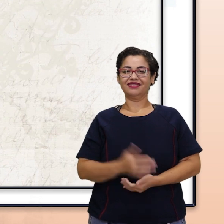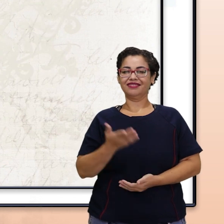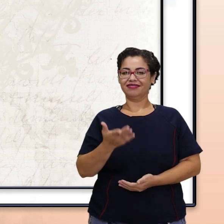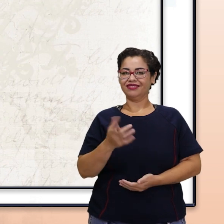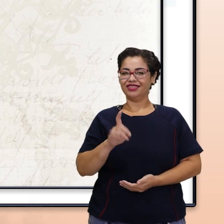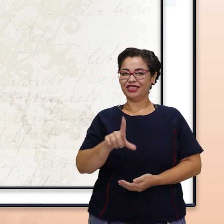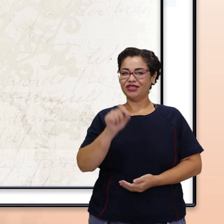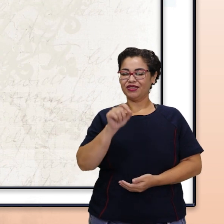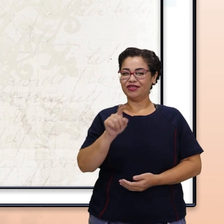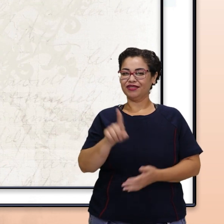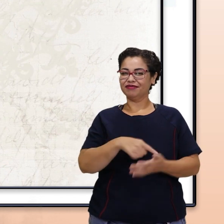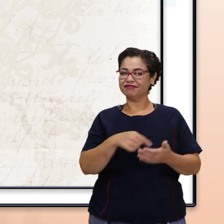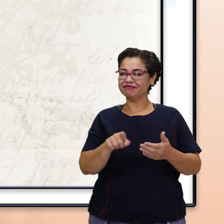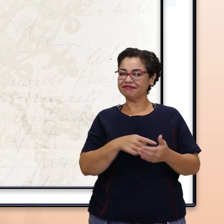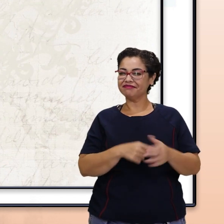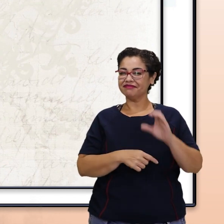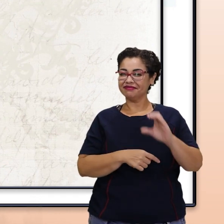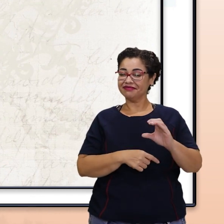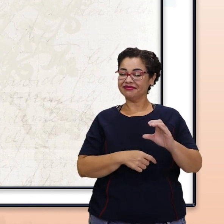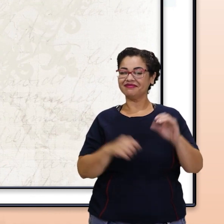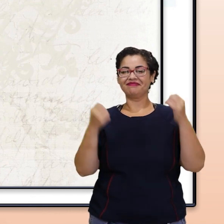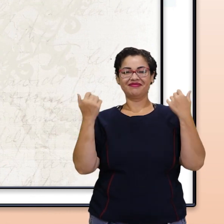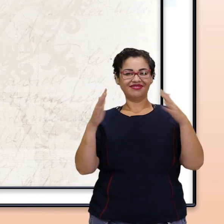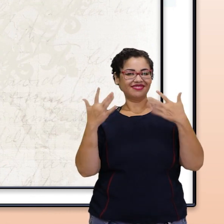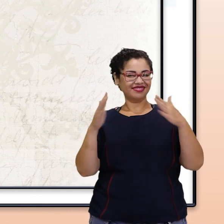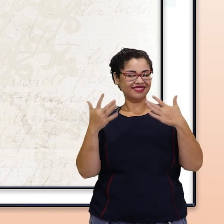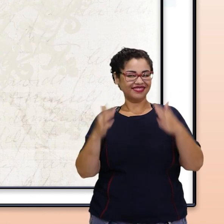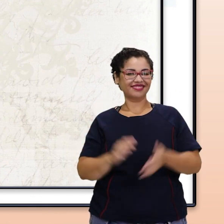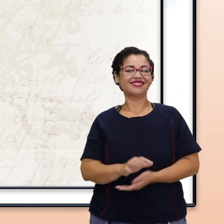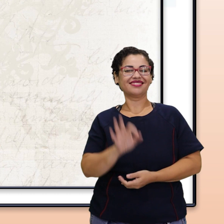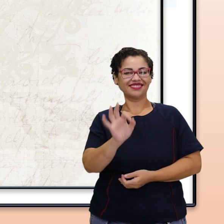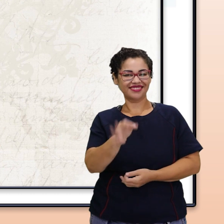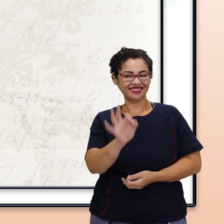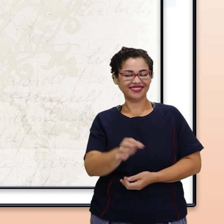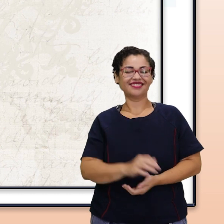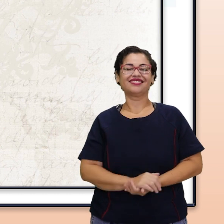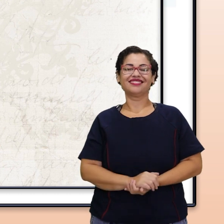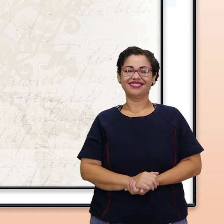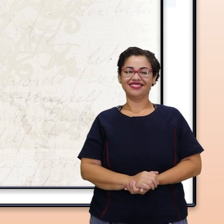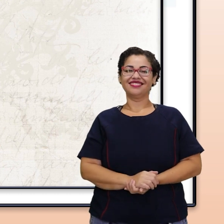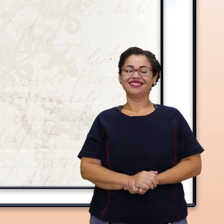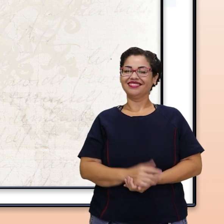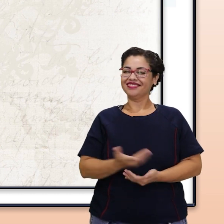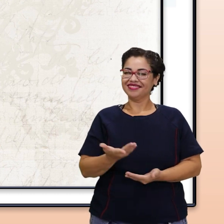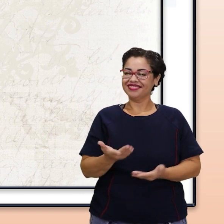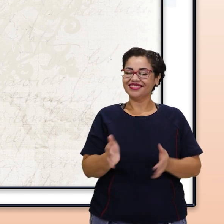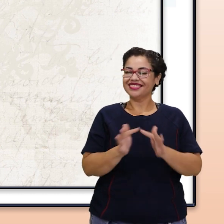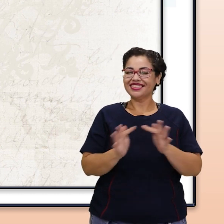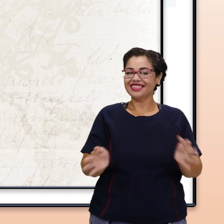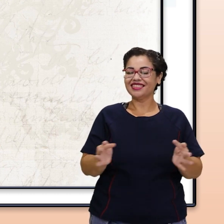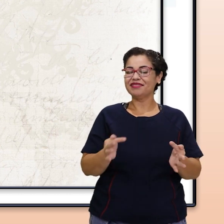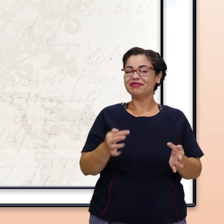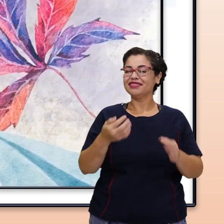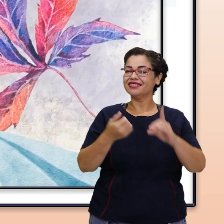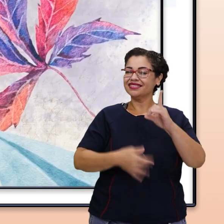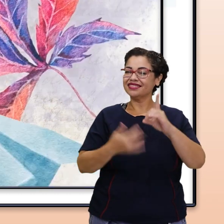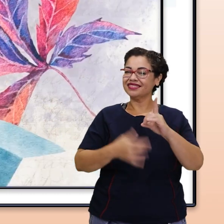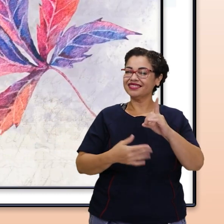Se você escolheu a alternativa C, parabéns, acertou. Viu só como é simples esse